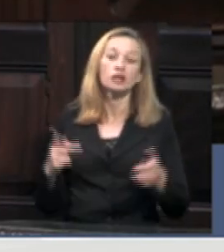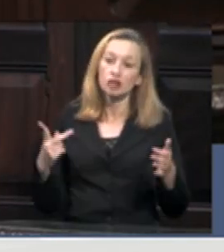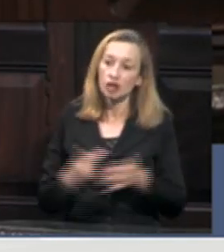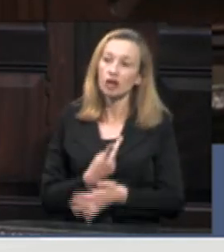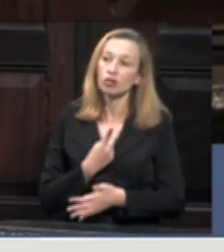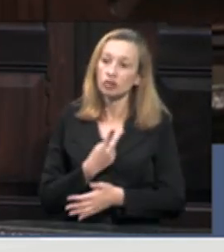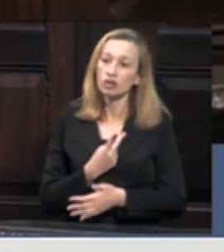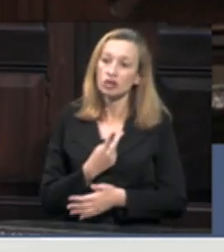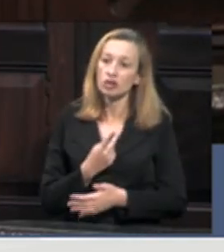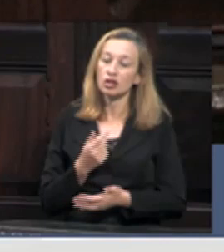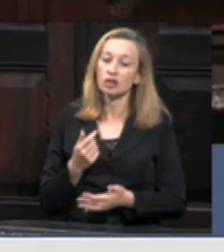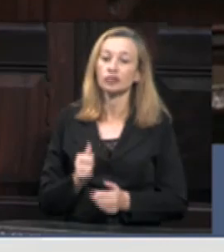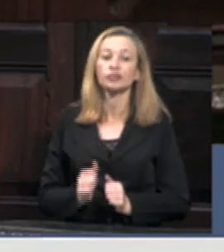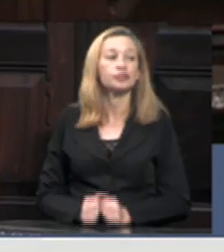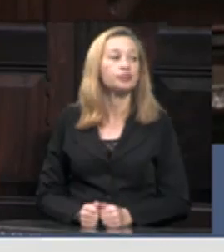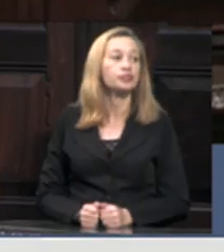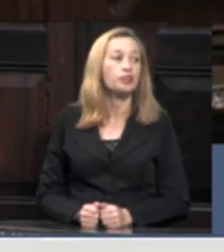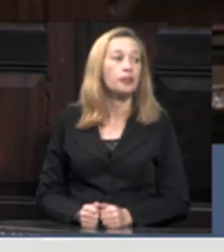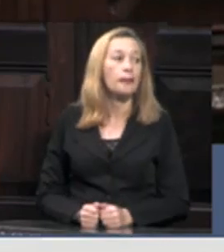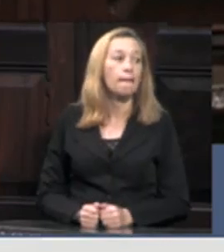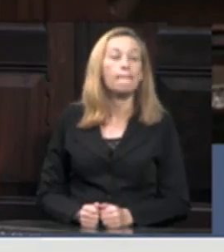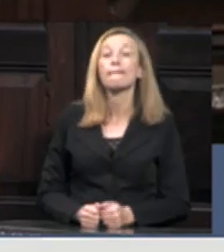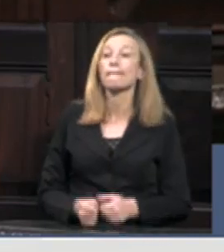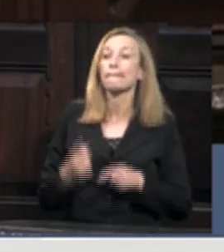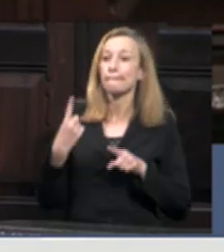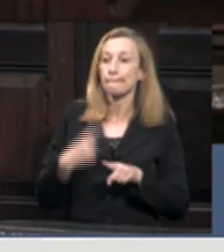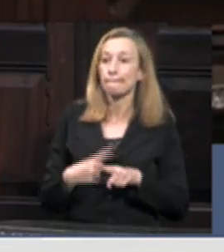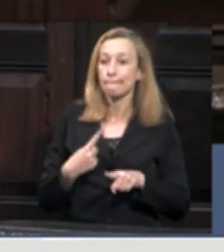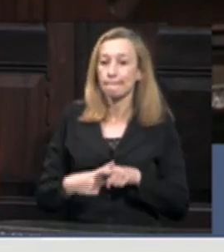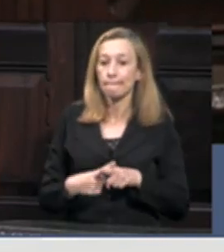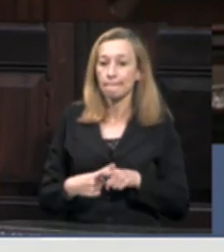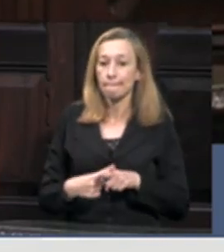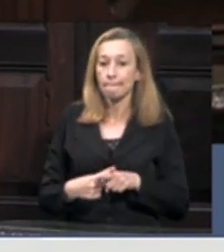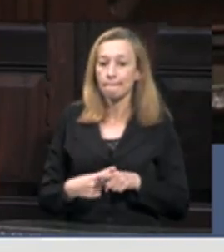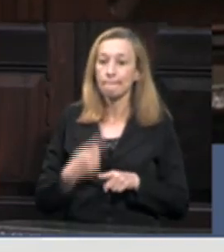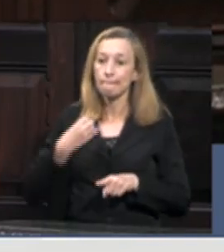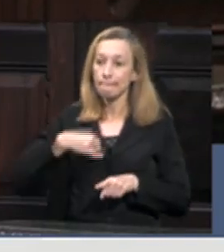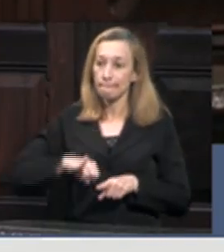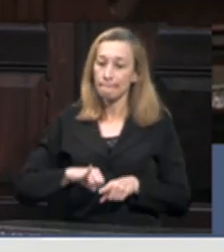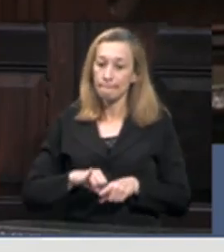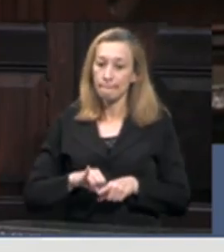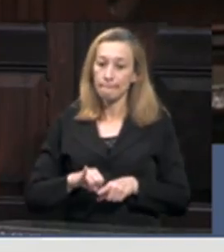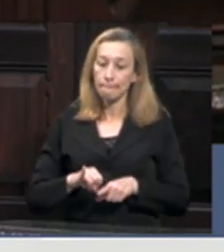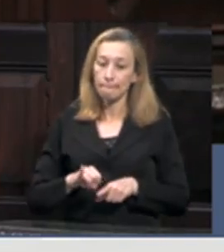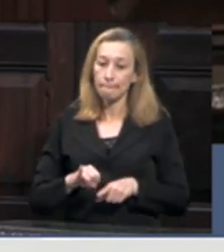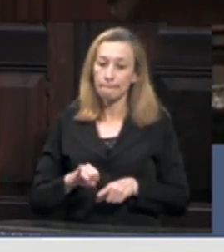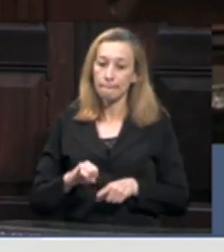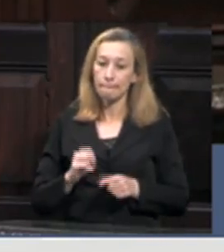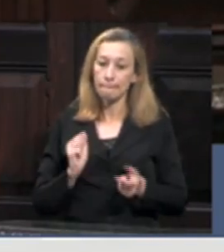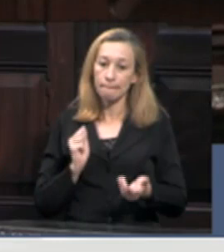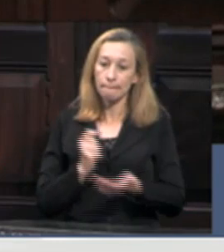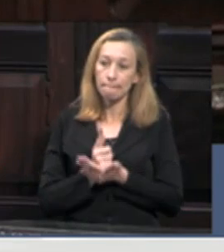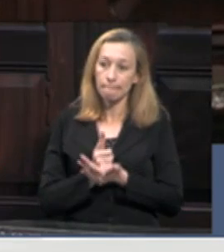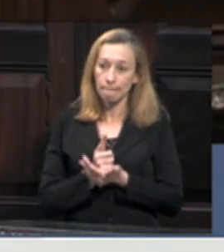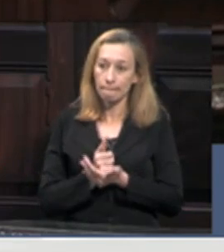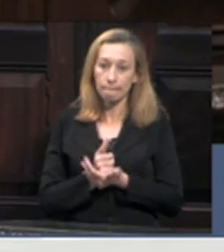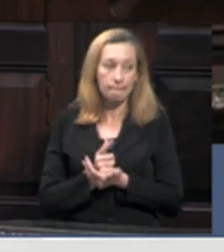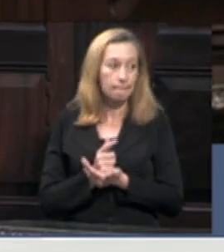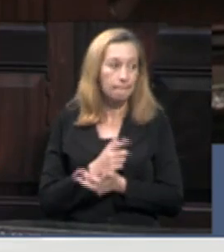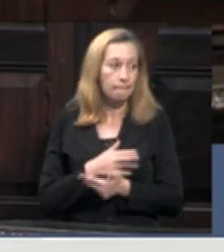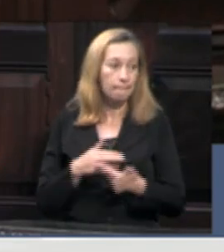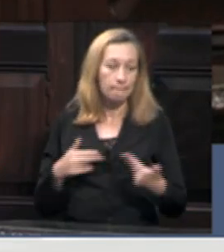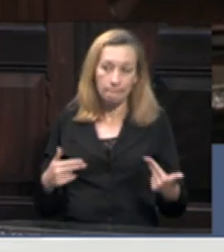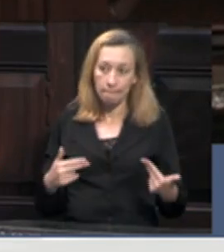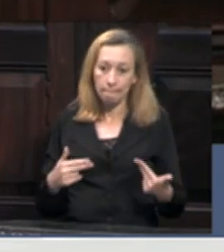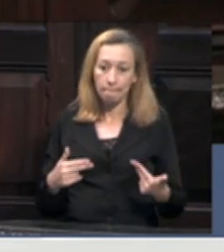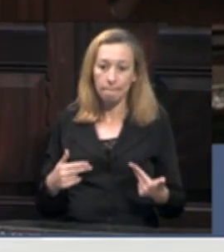acontecer. Porque se as despesas estão fixadas, as receitas